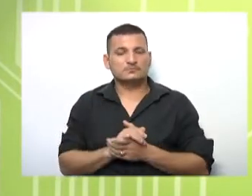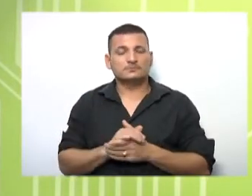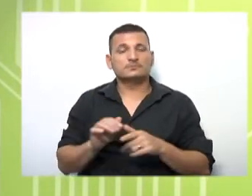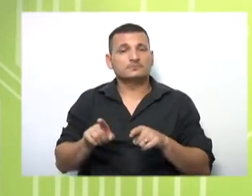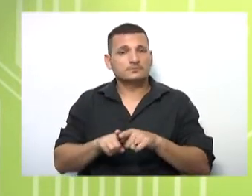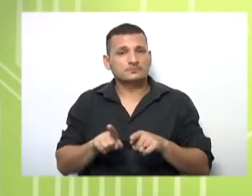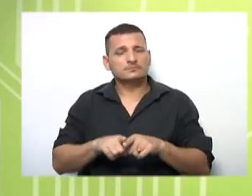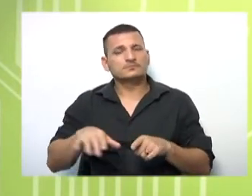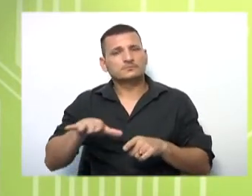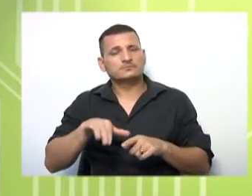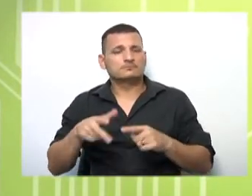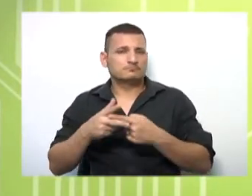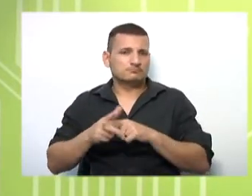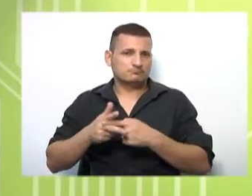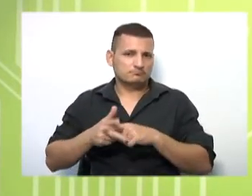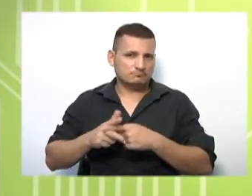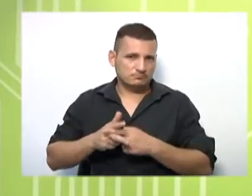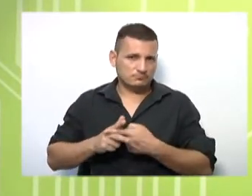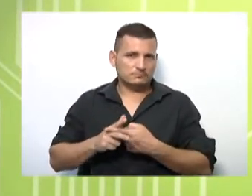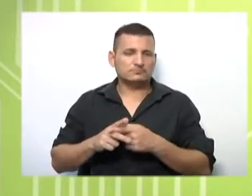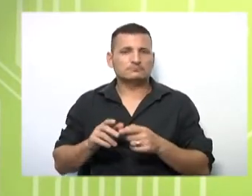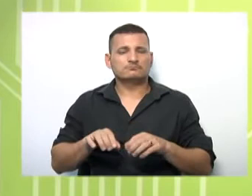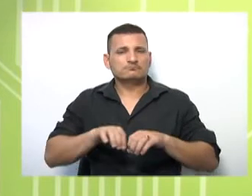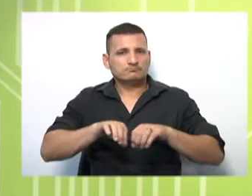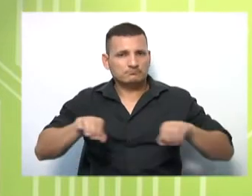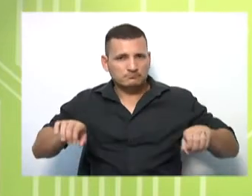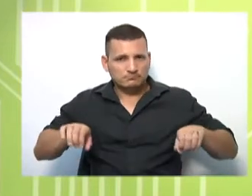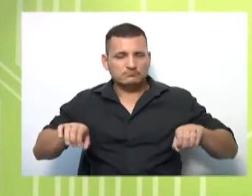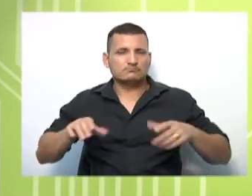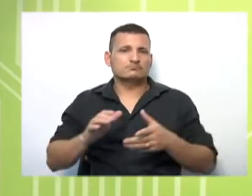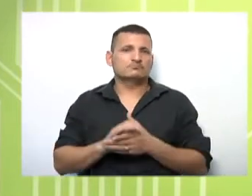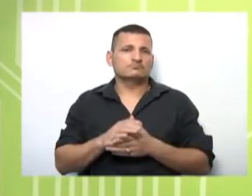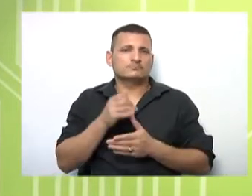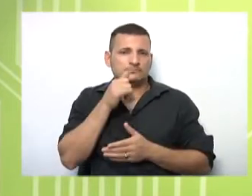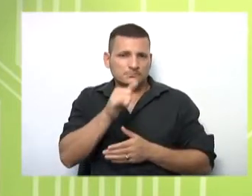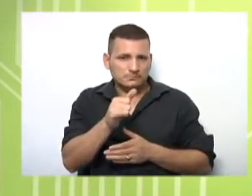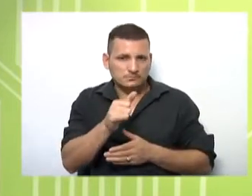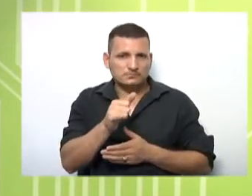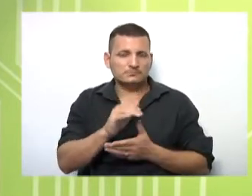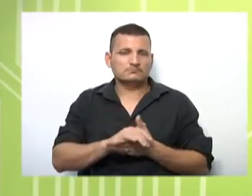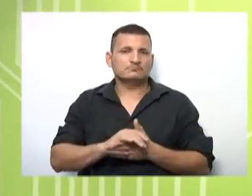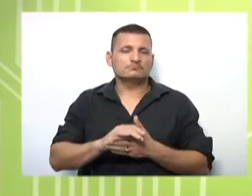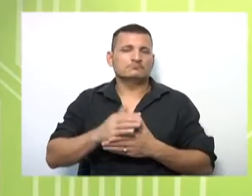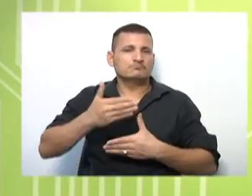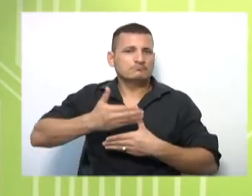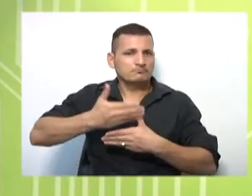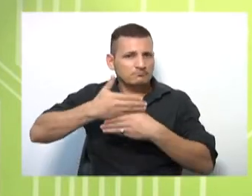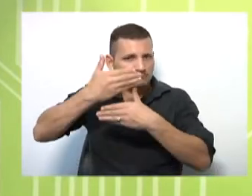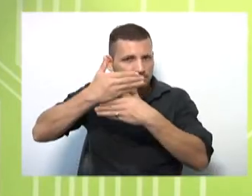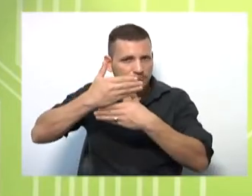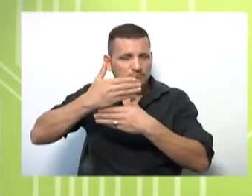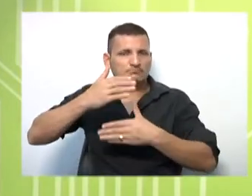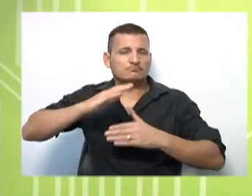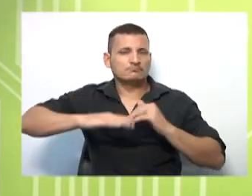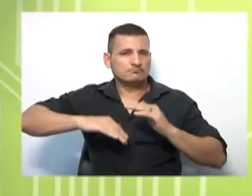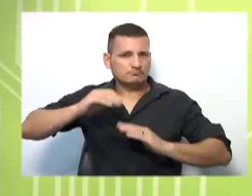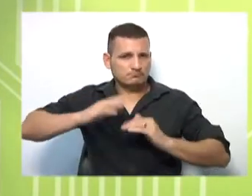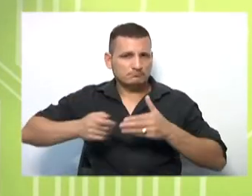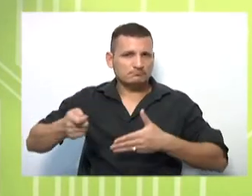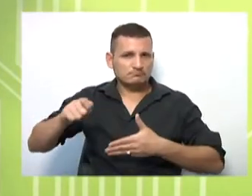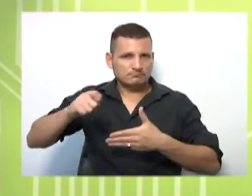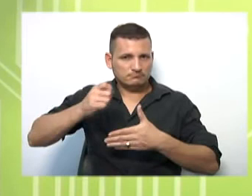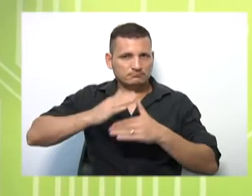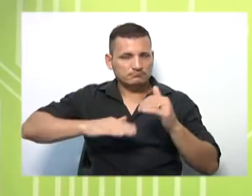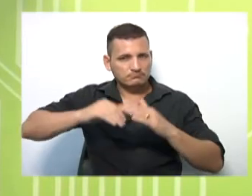também do ramo de manutenção, encanador, eletricista, pedreiro. Fica mais fácil para todo mundo, fica mais fácil